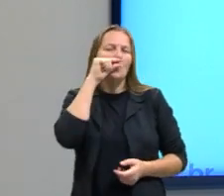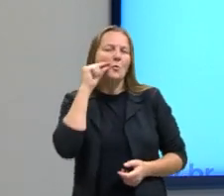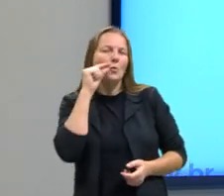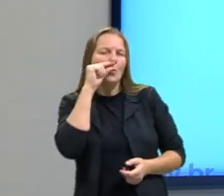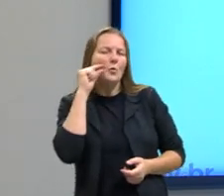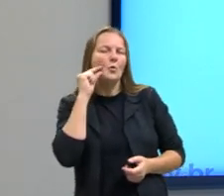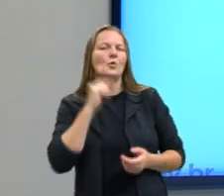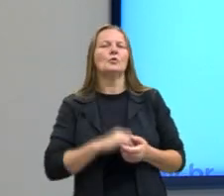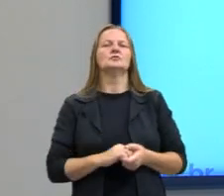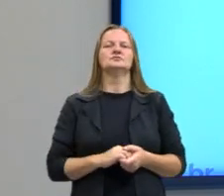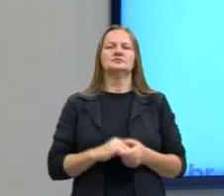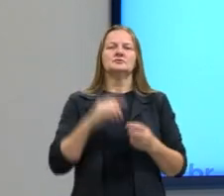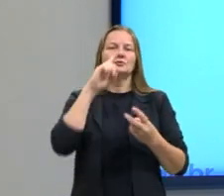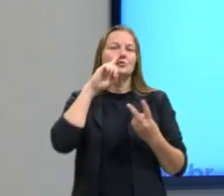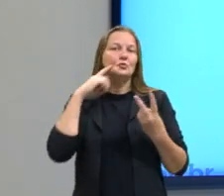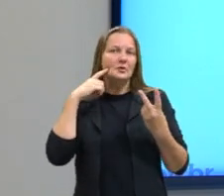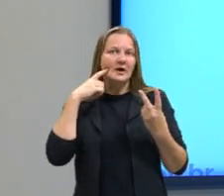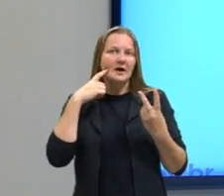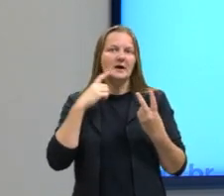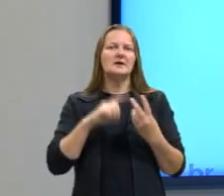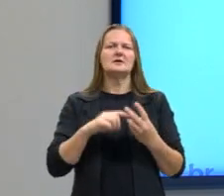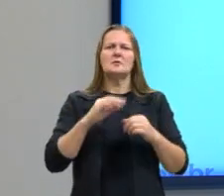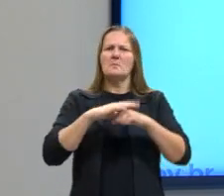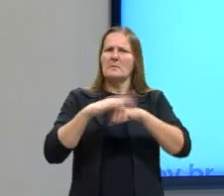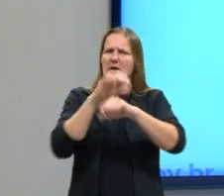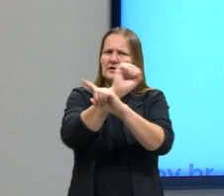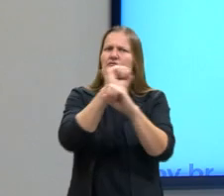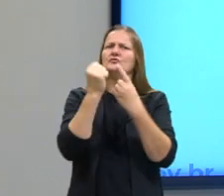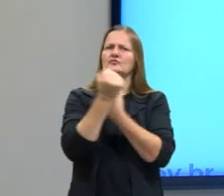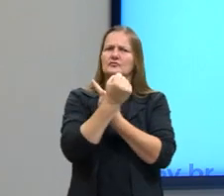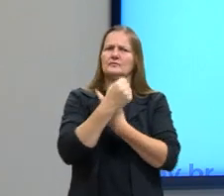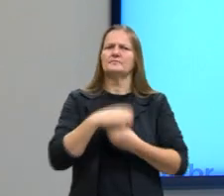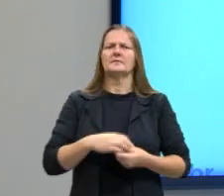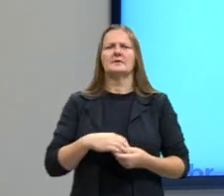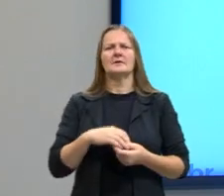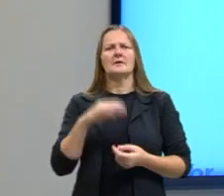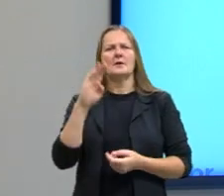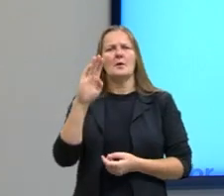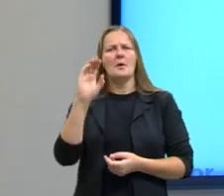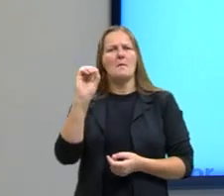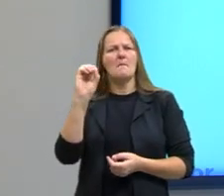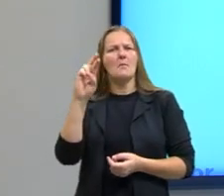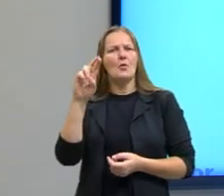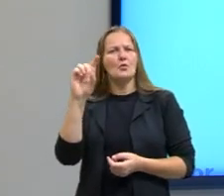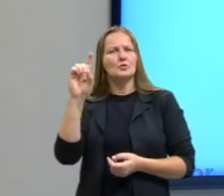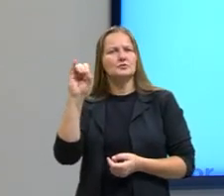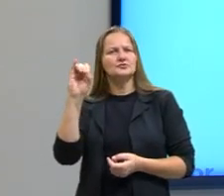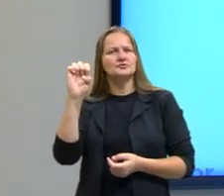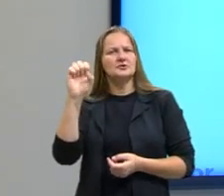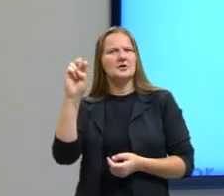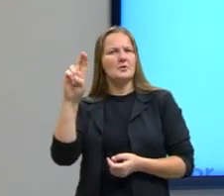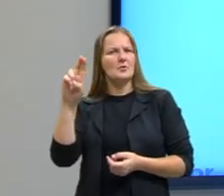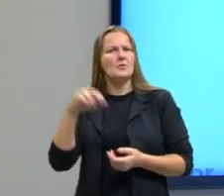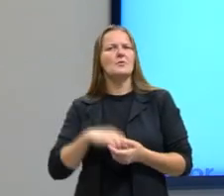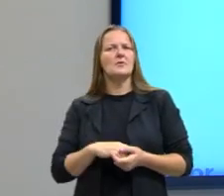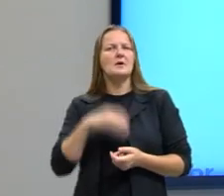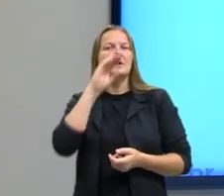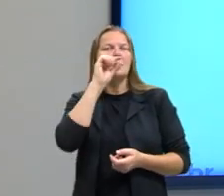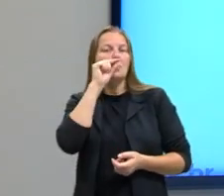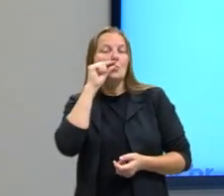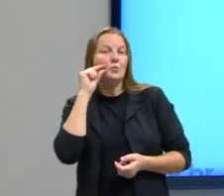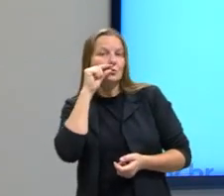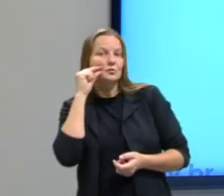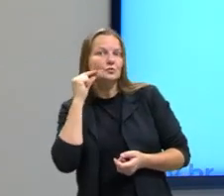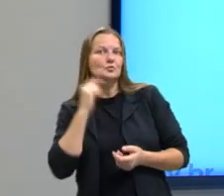cai agora recentemente também tem mais sociólogos né hobo-dyer nessa linha de sociologia e o Emily dukai